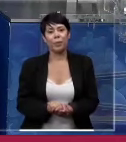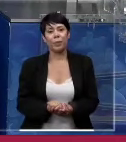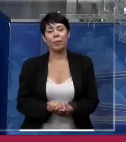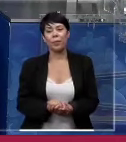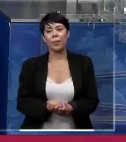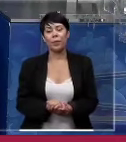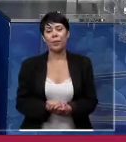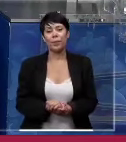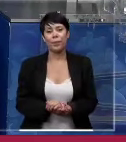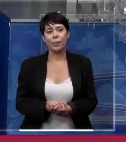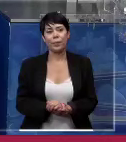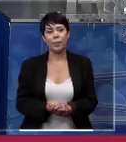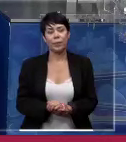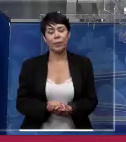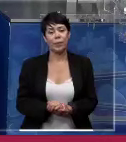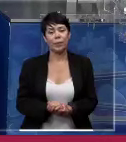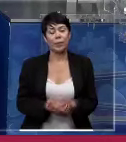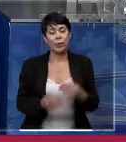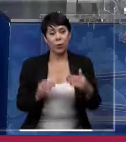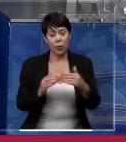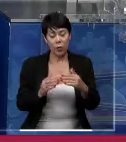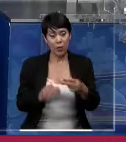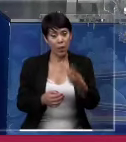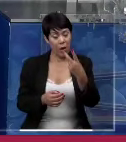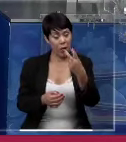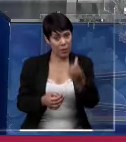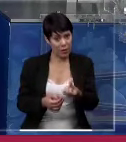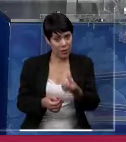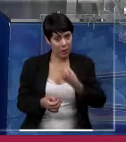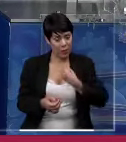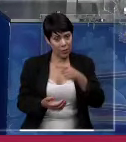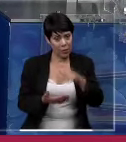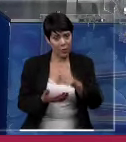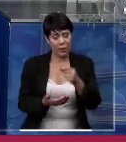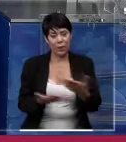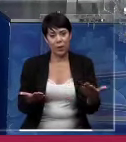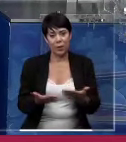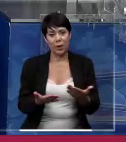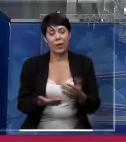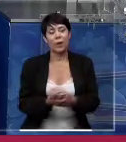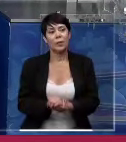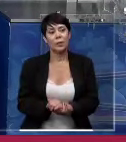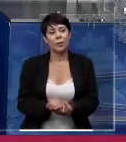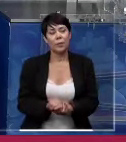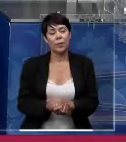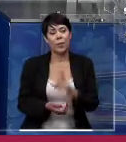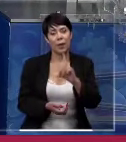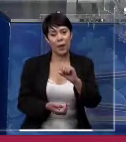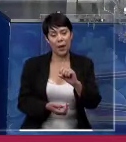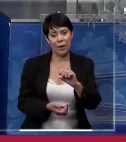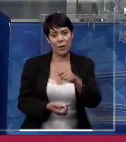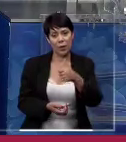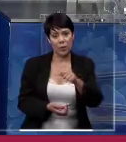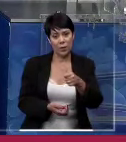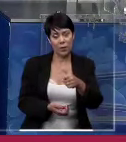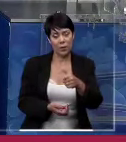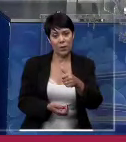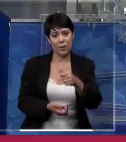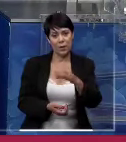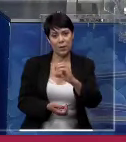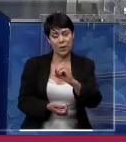37. Vamos confirmar os seis números sorteados no primeiro sorteio da Dupla Cena. 10,